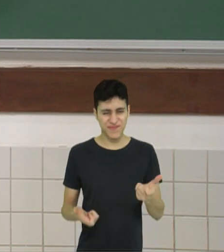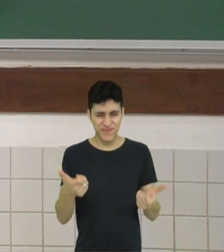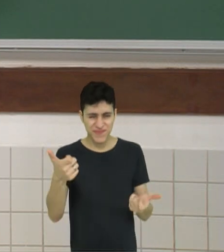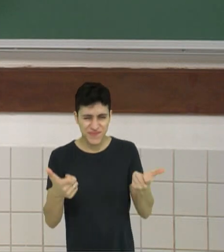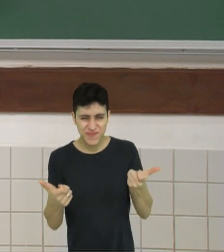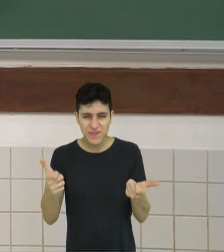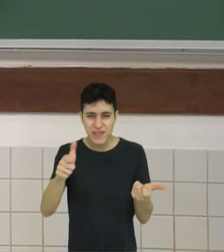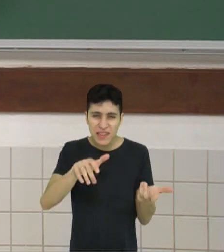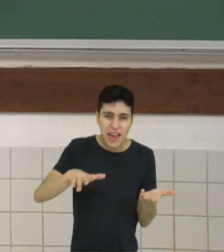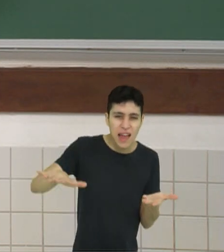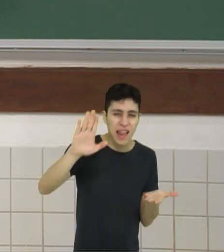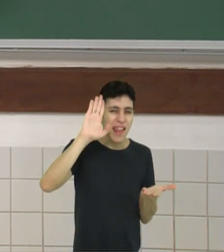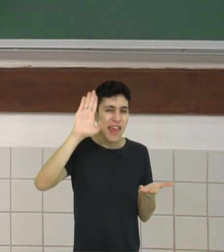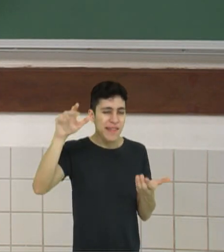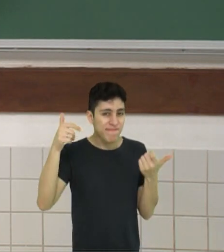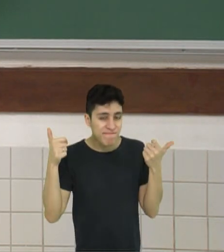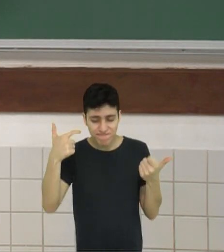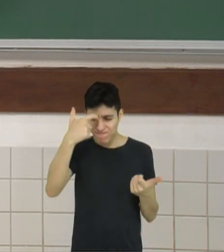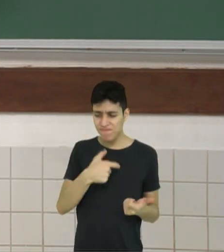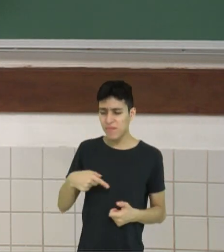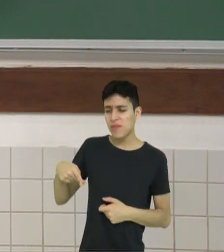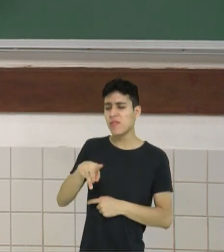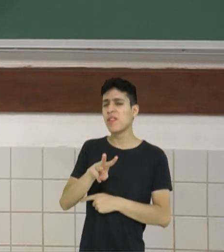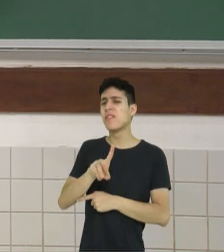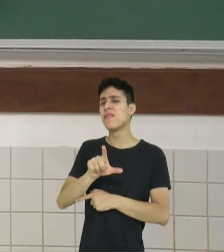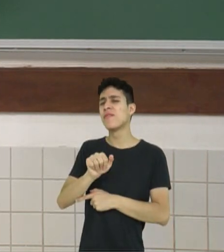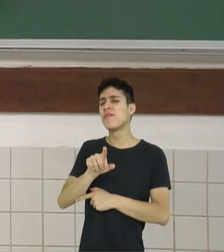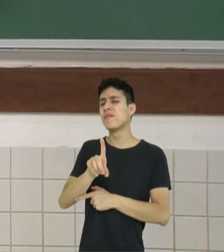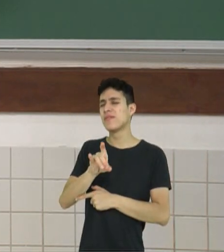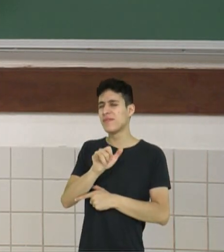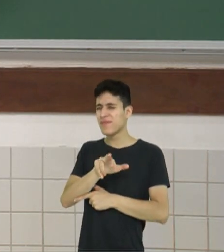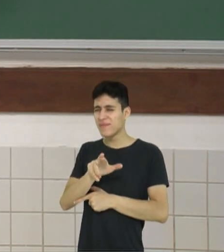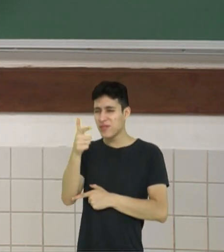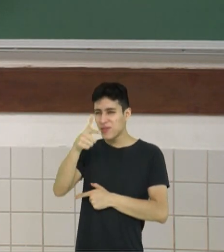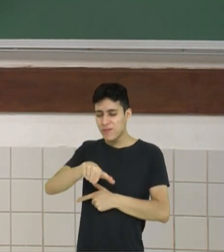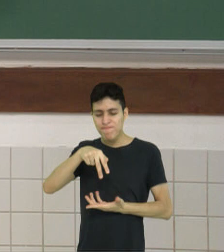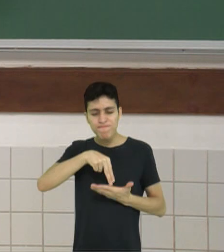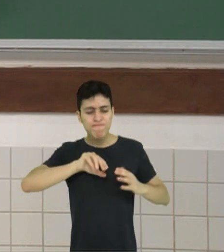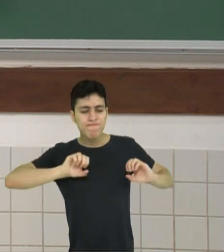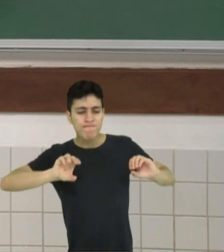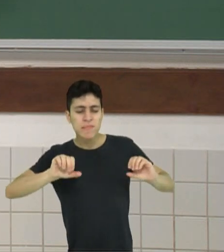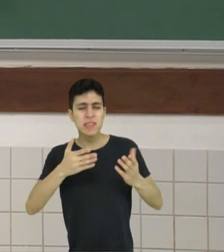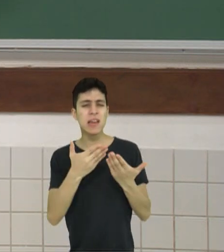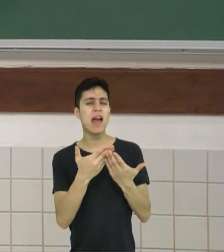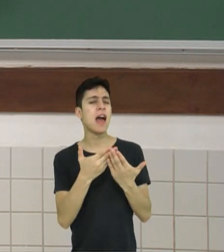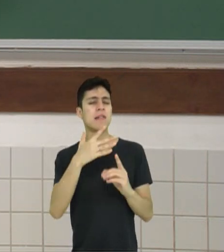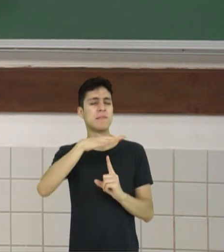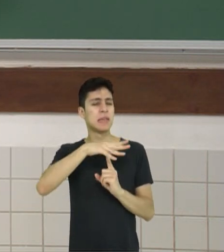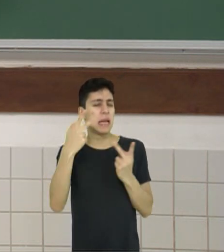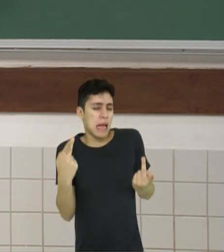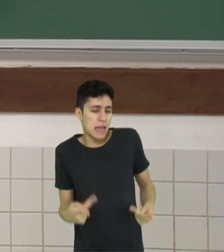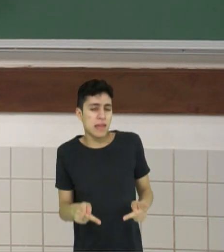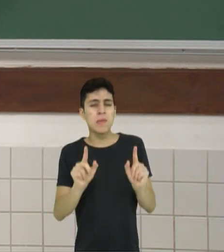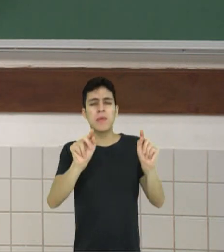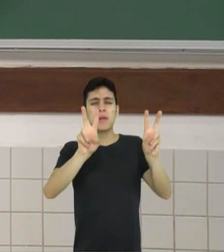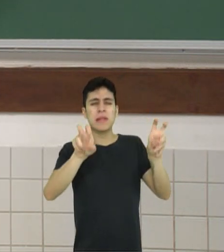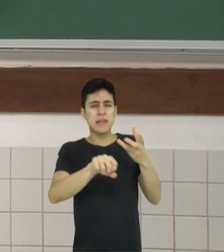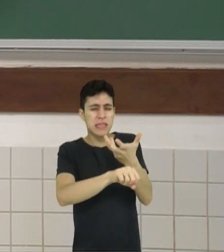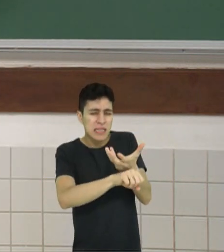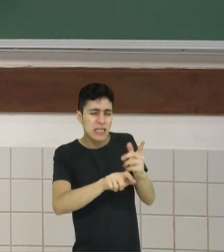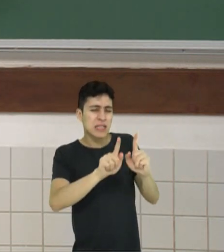Salve, salve galera! Professor Vladimir na área com mais uma aula Paraná de Geografia, especialmente para você do 8º ano do